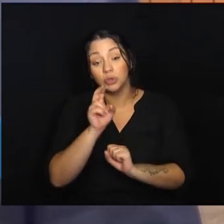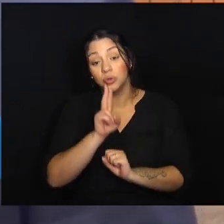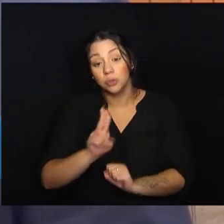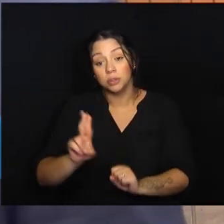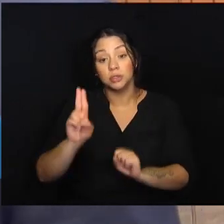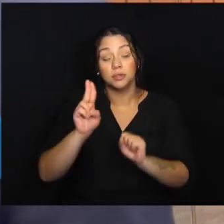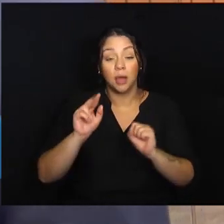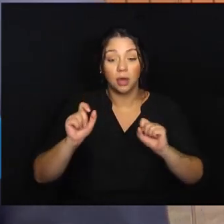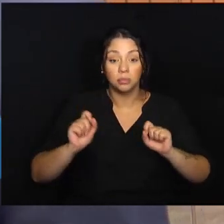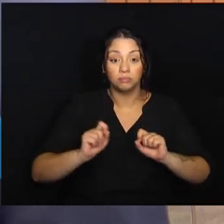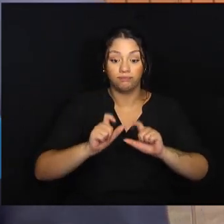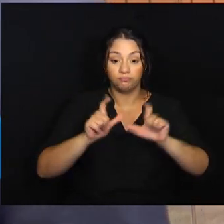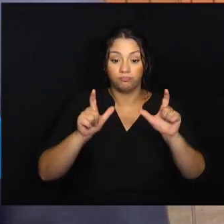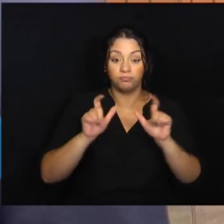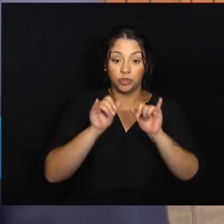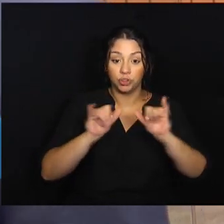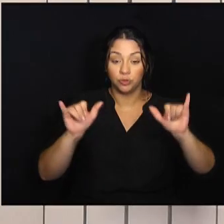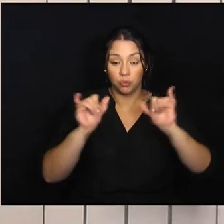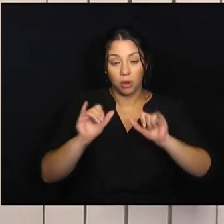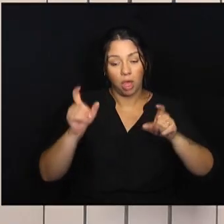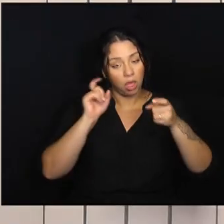publicidade nessas reuniões.